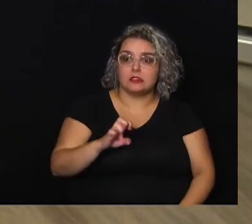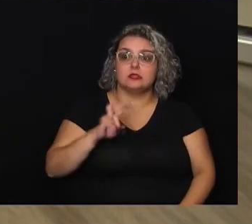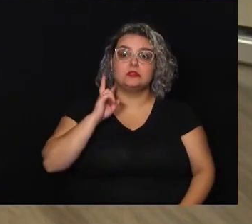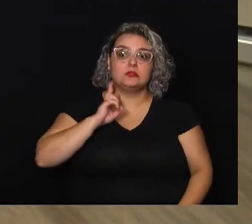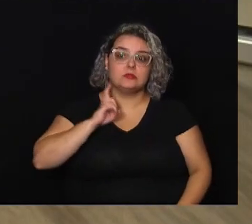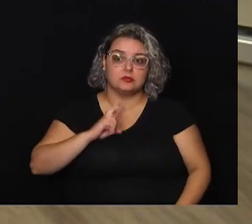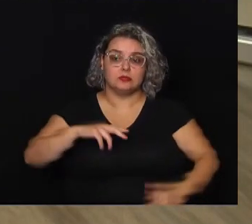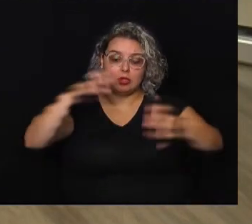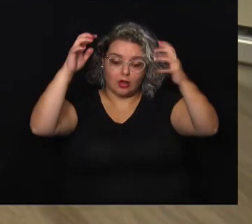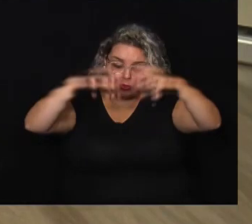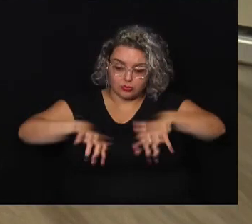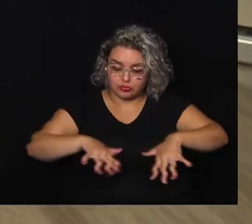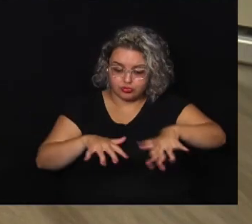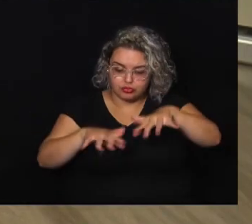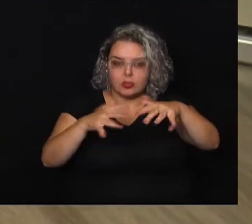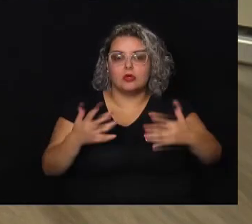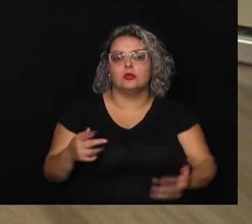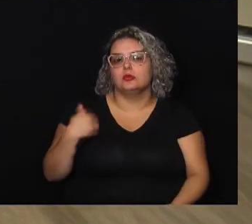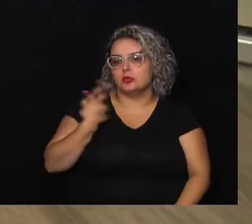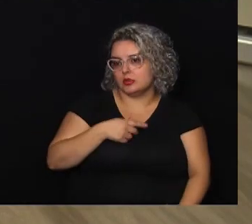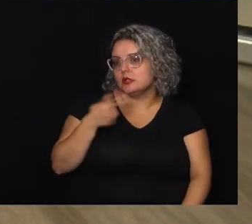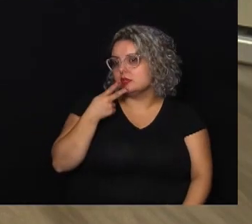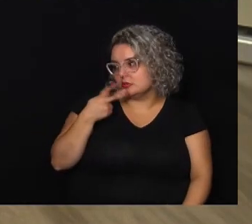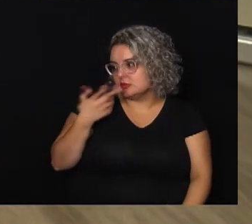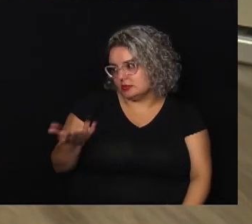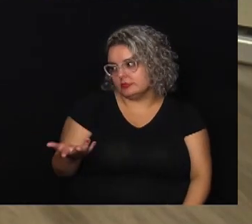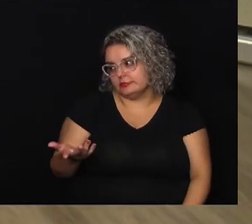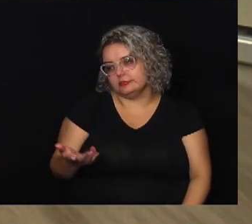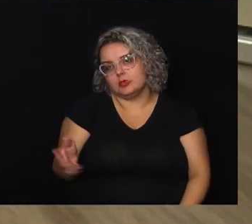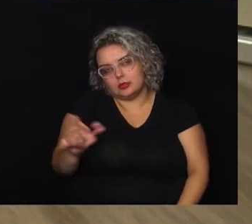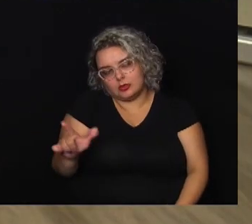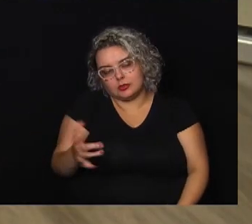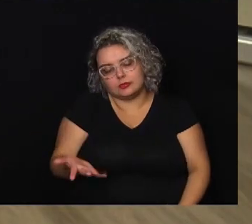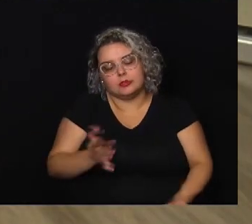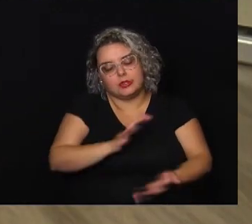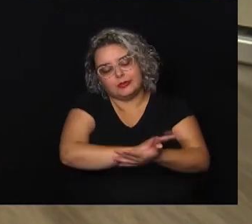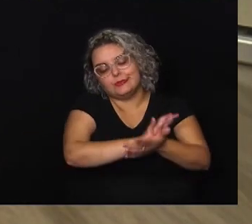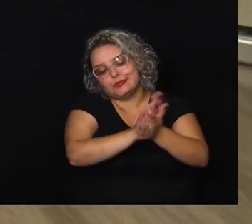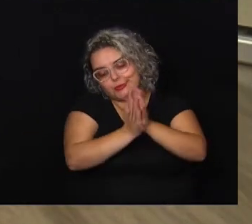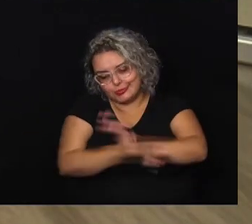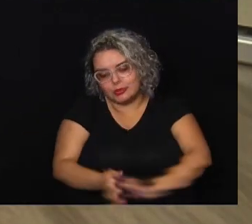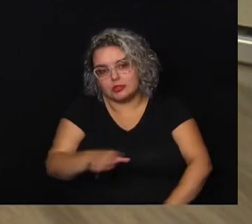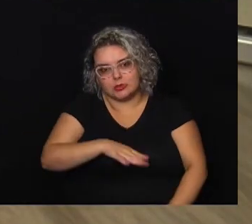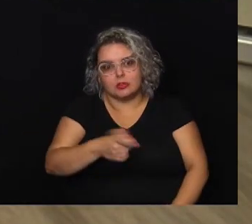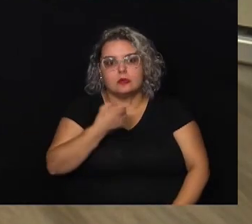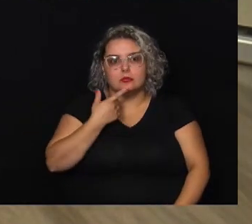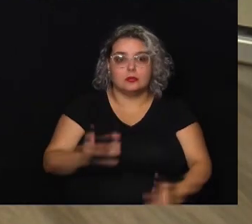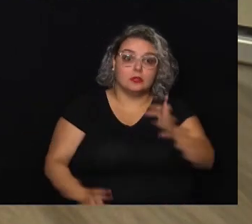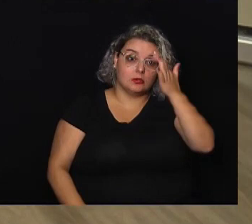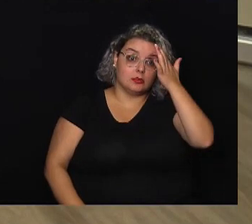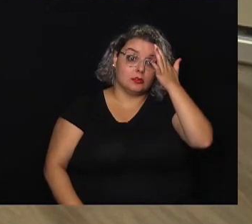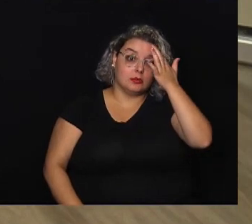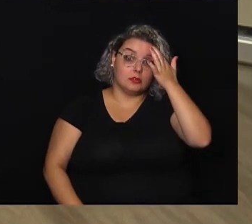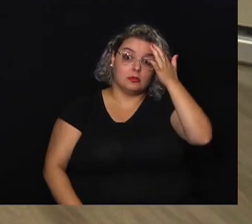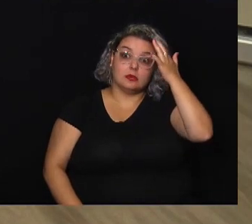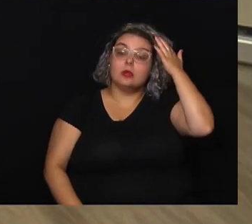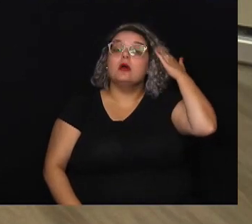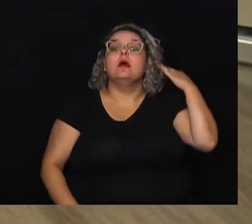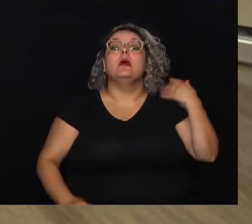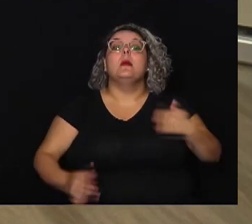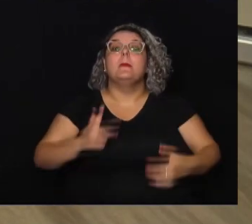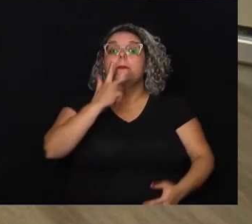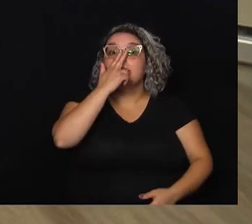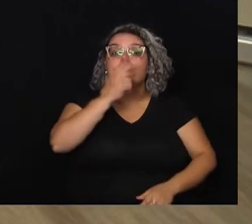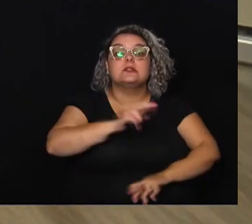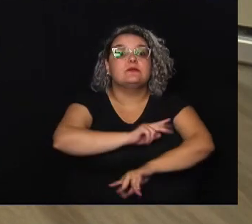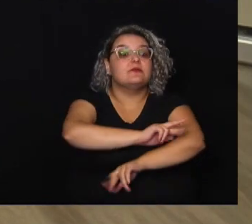está falando bastante sobre isso, porque, claro, assolou a cidade de Campinas, mas a manifestação em Brasília está acontecendo tanta coisa em Campinas que parece que foi há muito